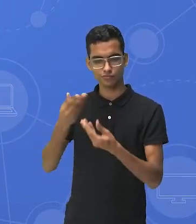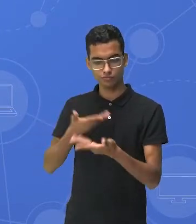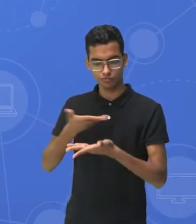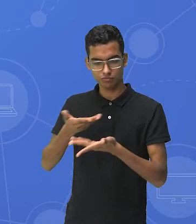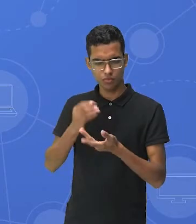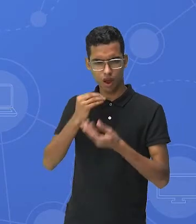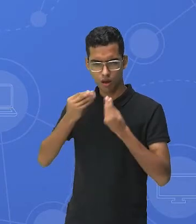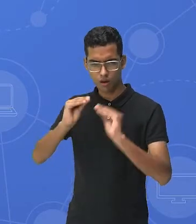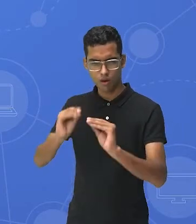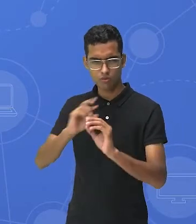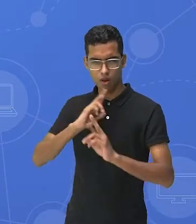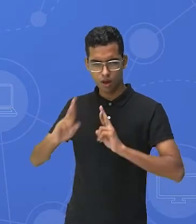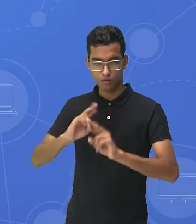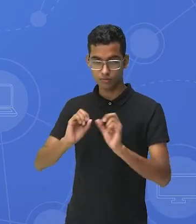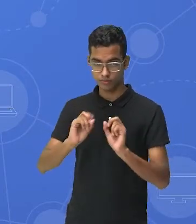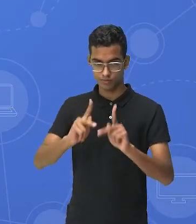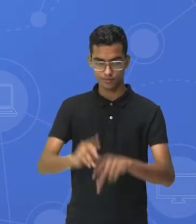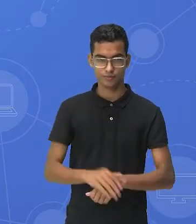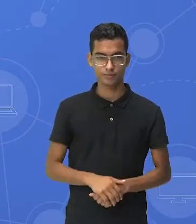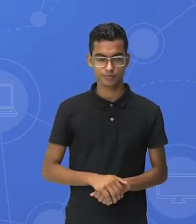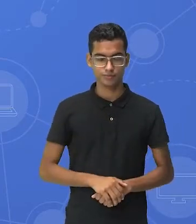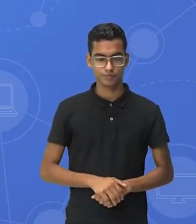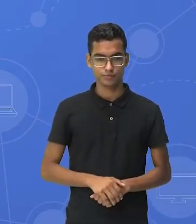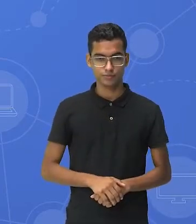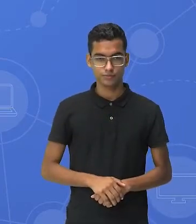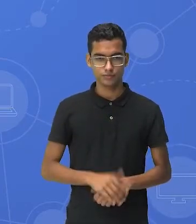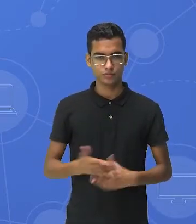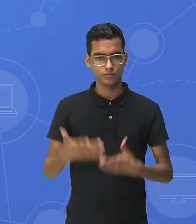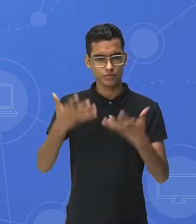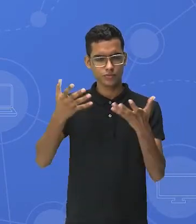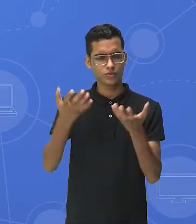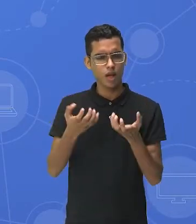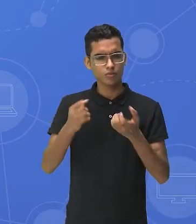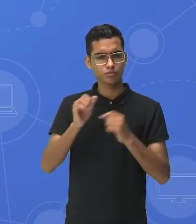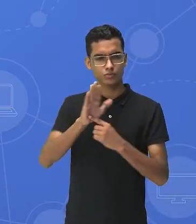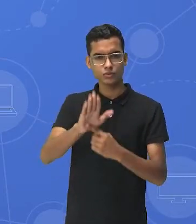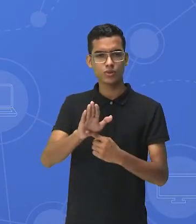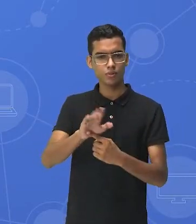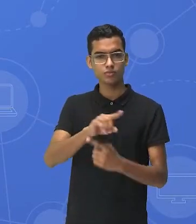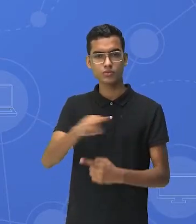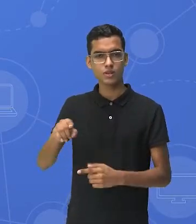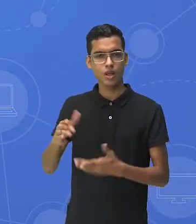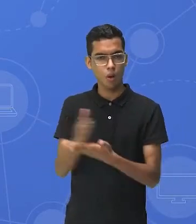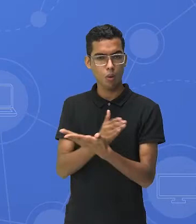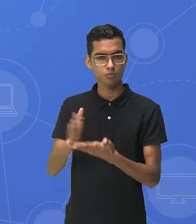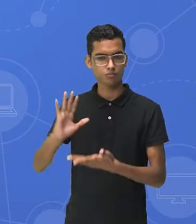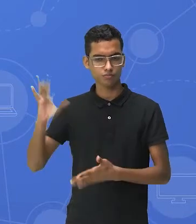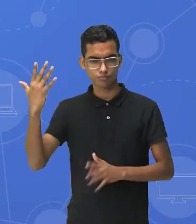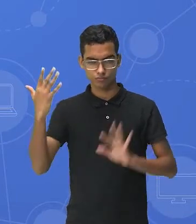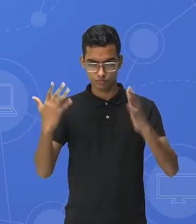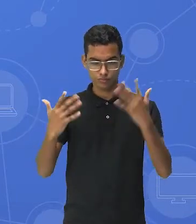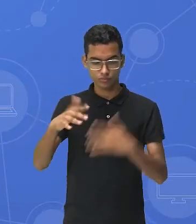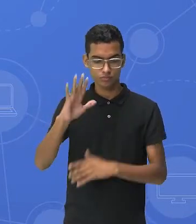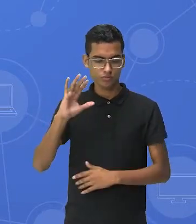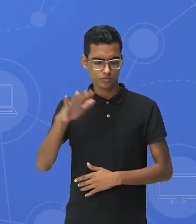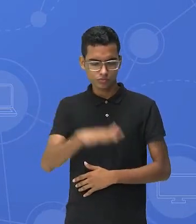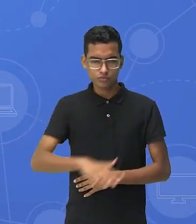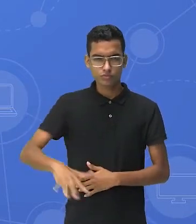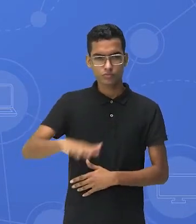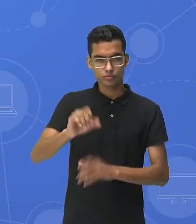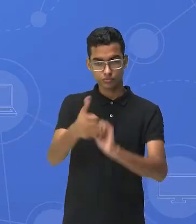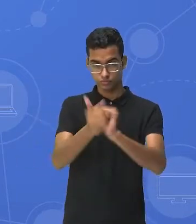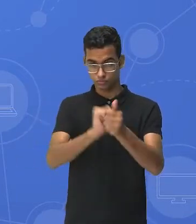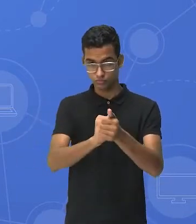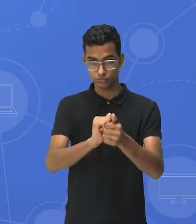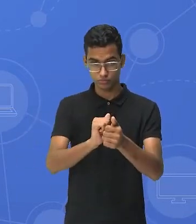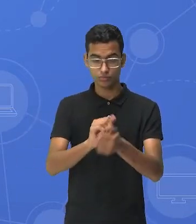para vocês algum desses fatos que ocorrem, sim, infelizmente, no mundo esportivo. Nem sempre, né, as